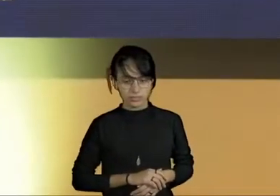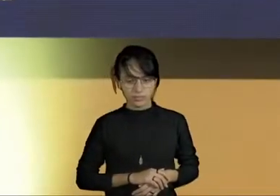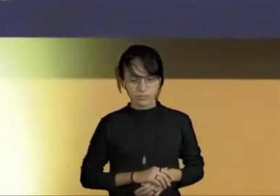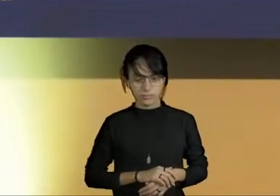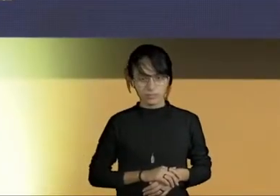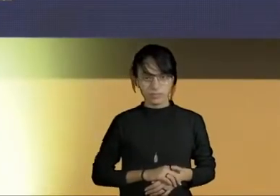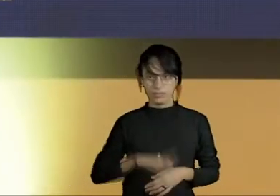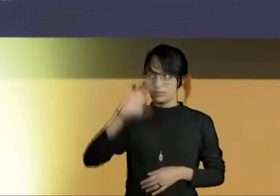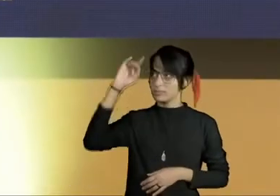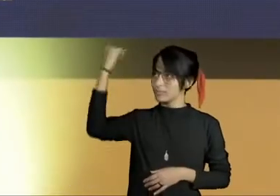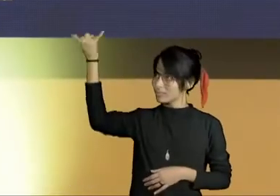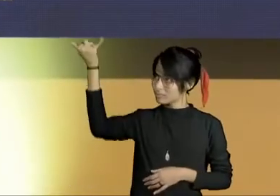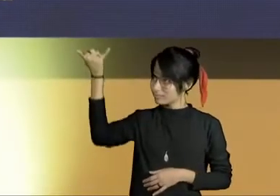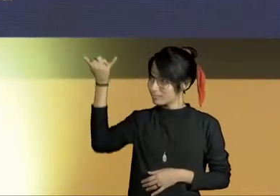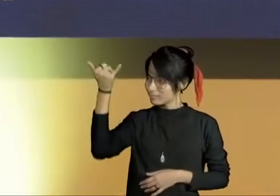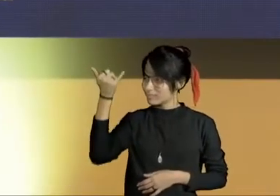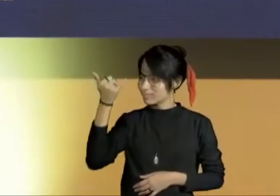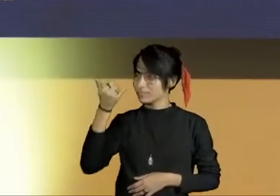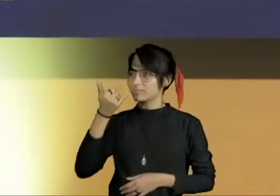fala